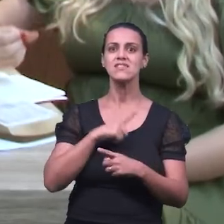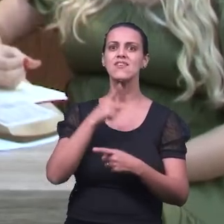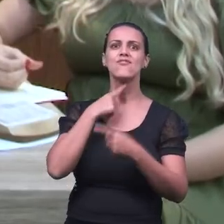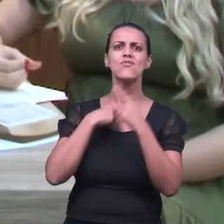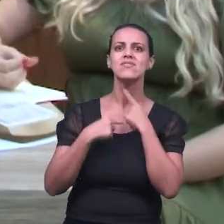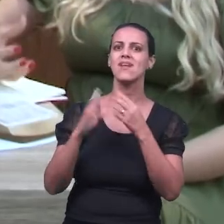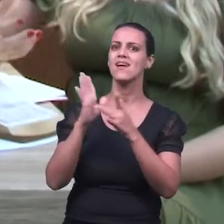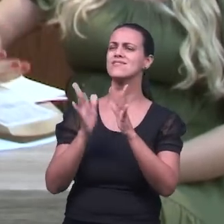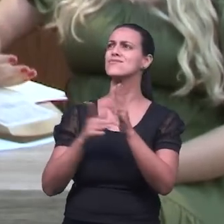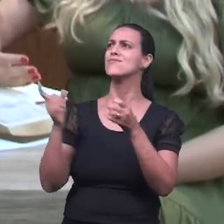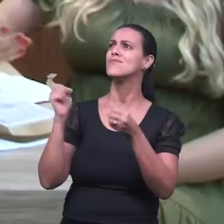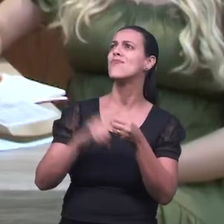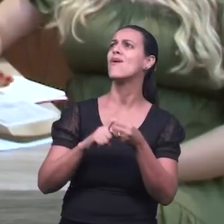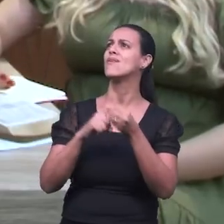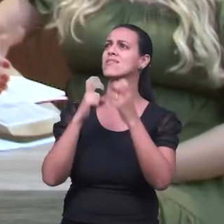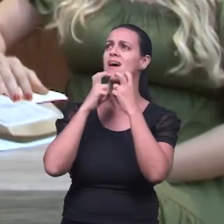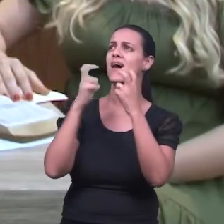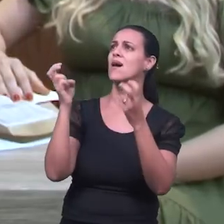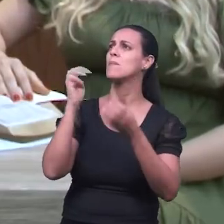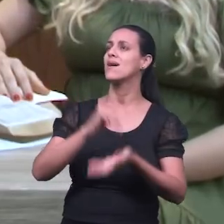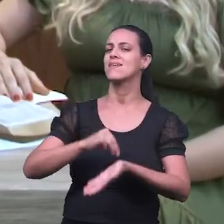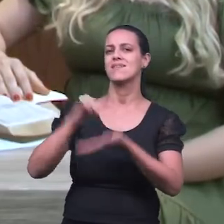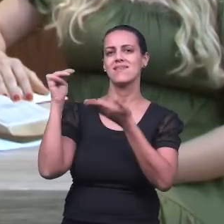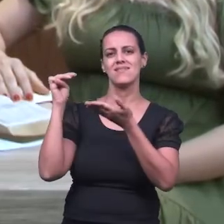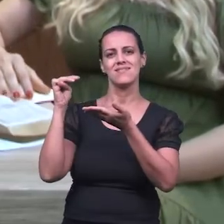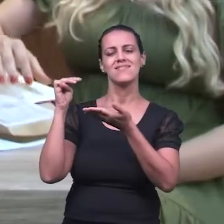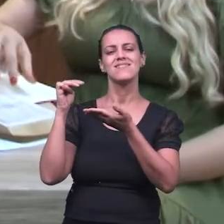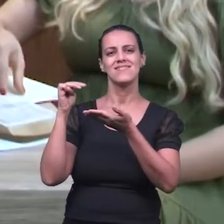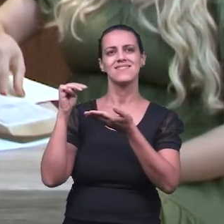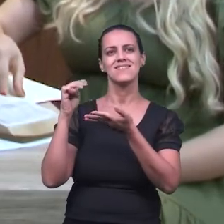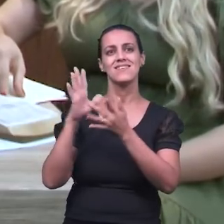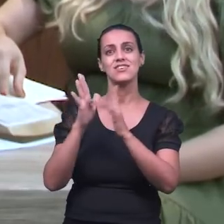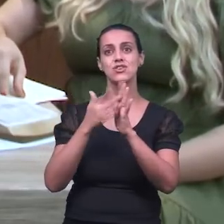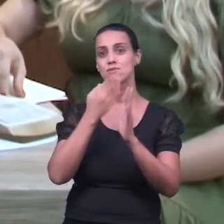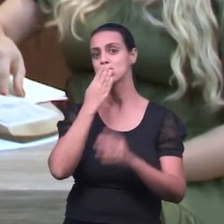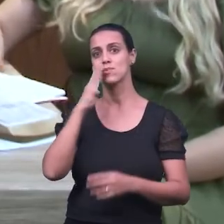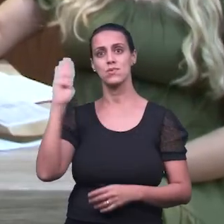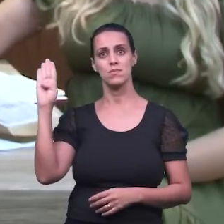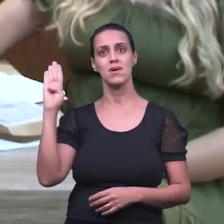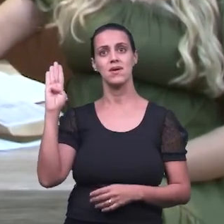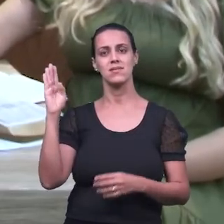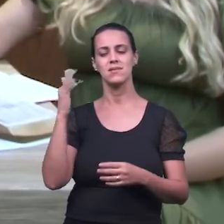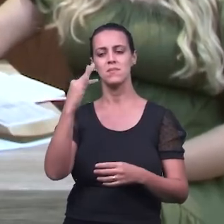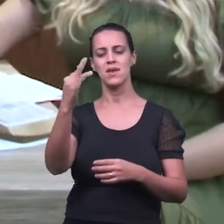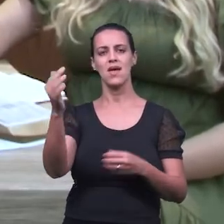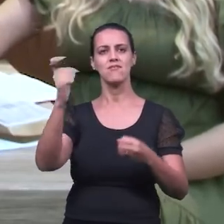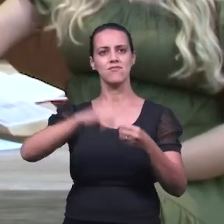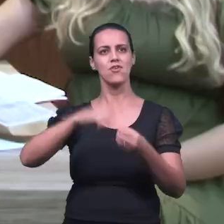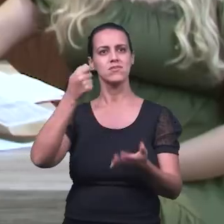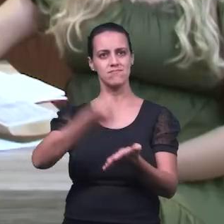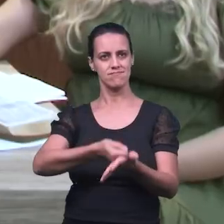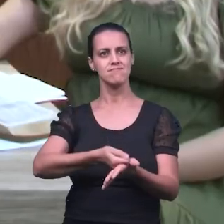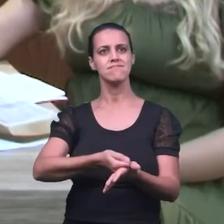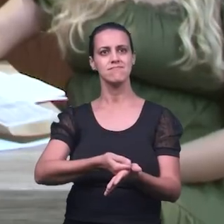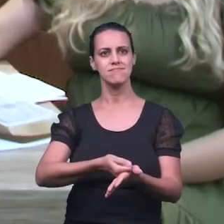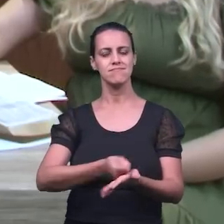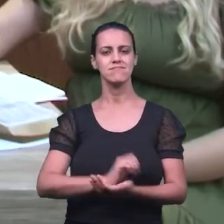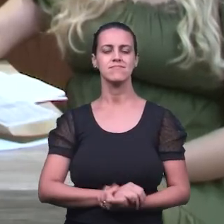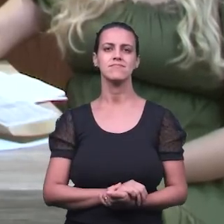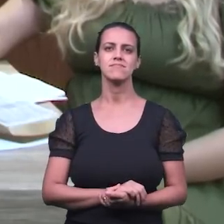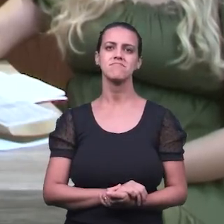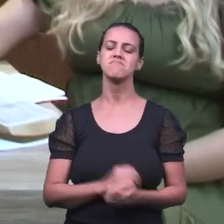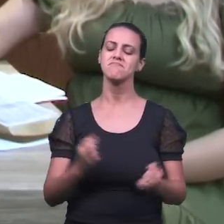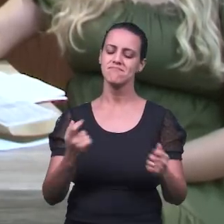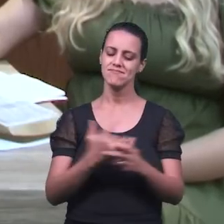Jesus volte, né? Nosso grito é o Maranata. E ali Jesus deu a promessa, né? E em breve se cumprirá. Glória a